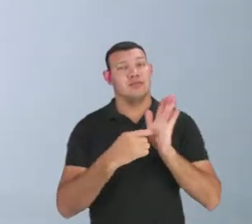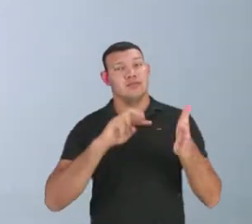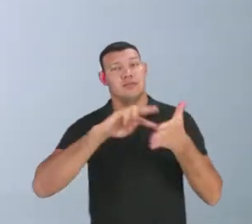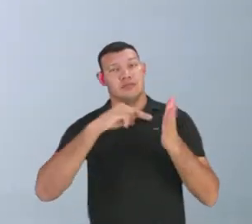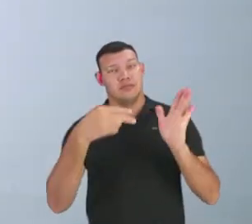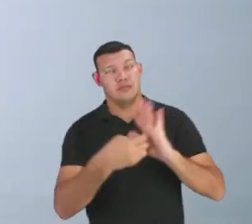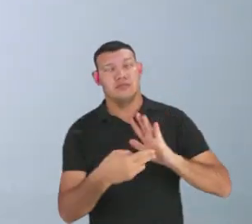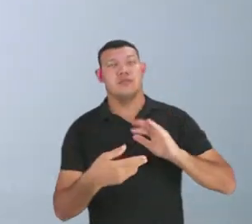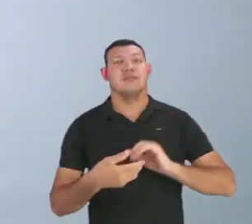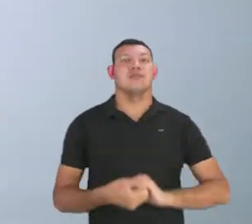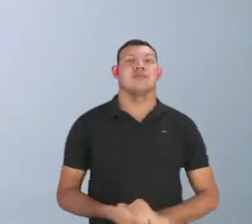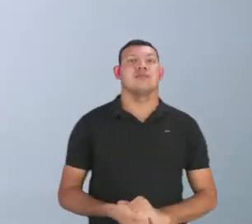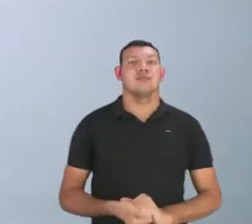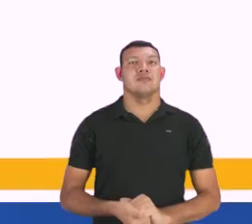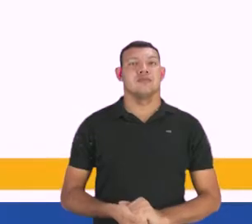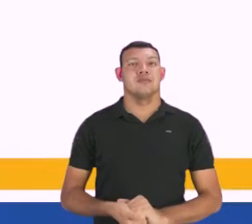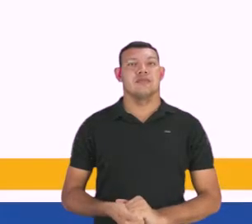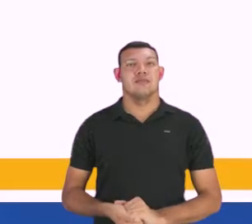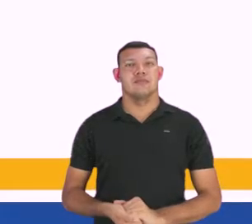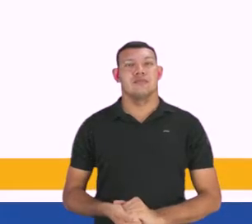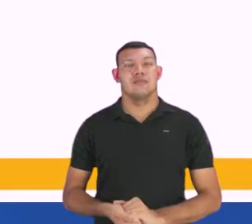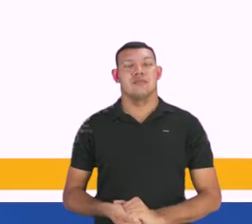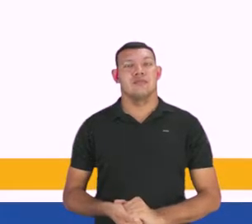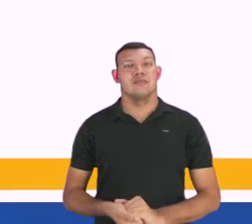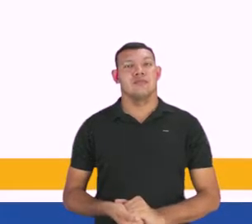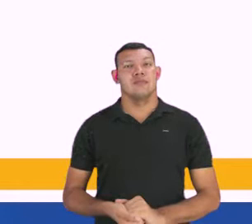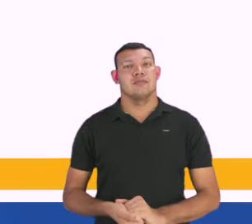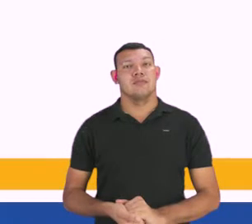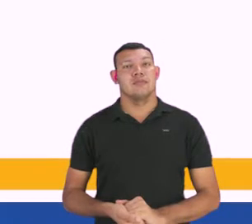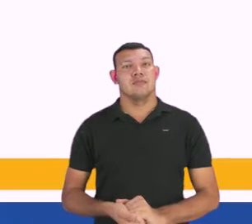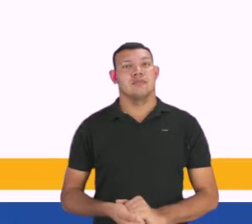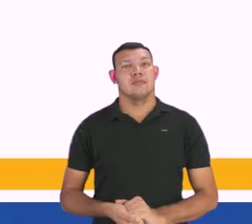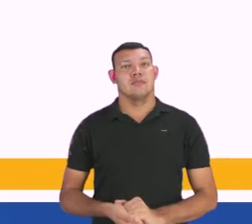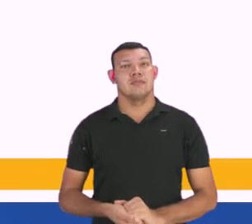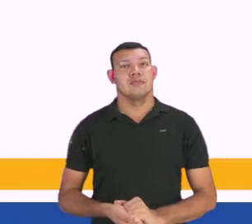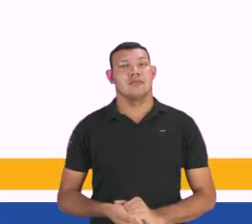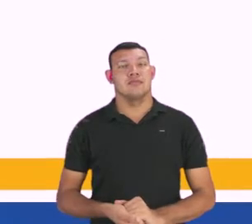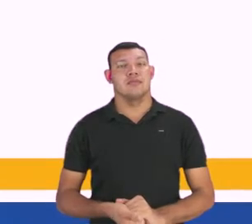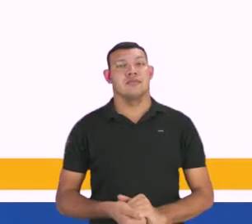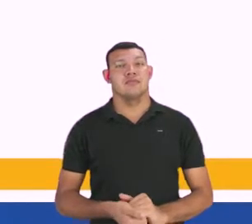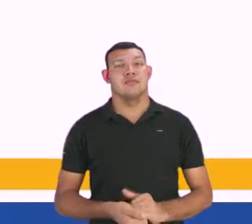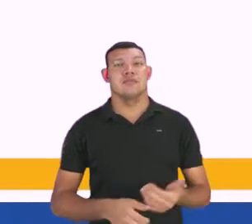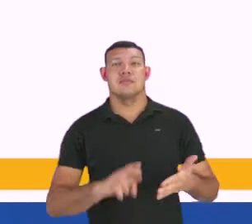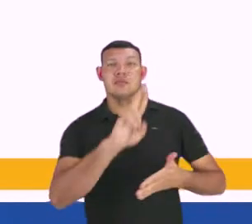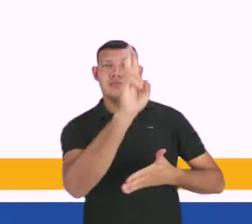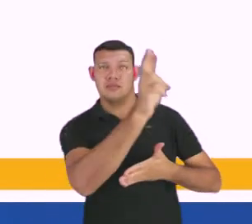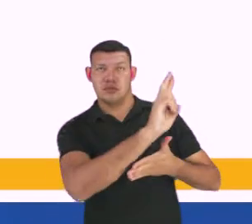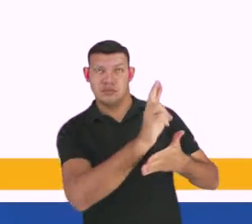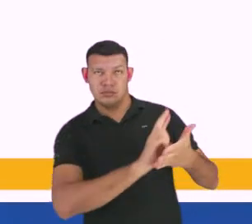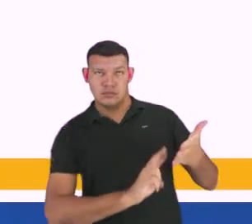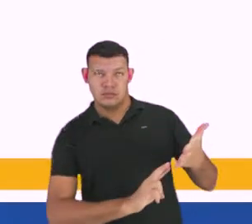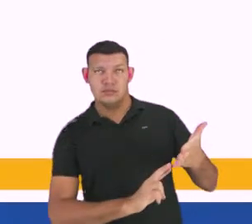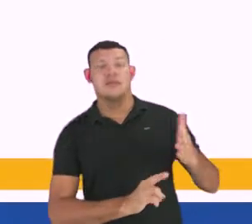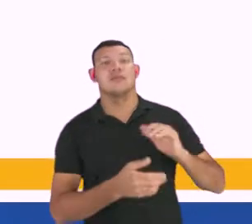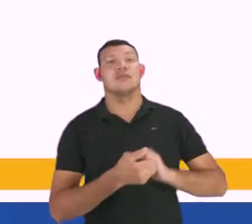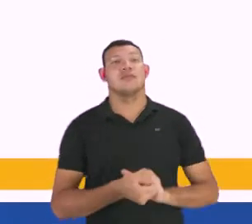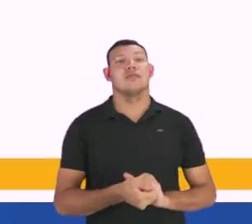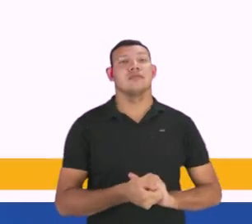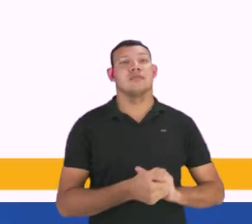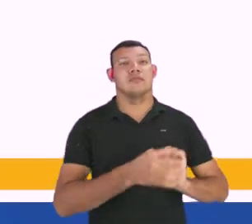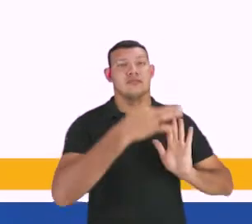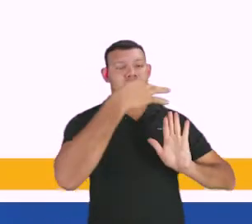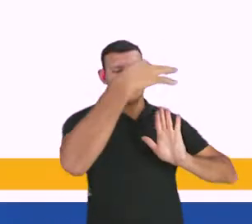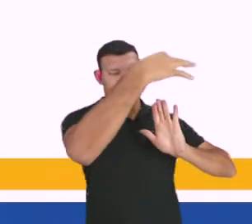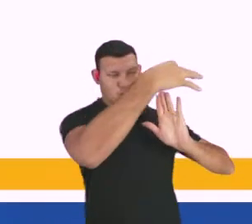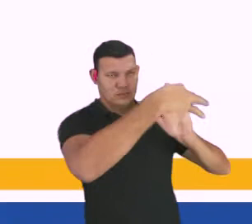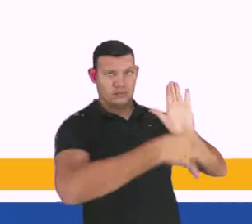favor. Para começar, a dissertação, que é uma modalidade de escrita, assim como a